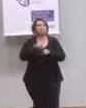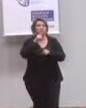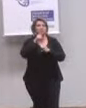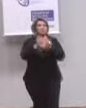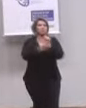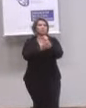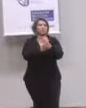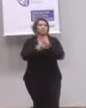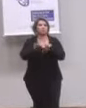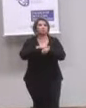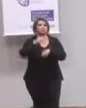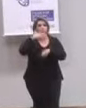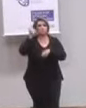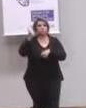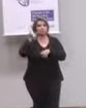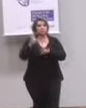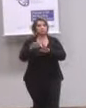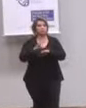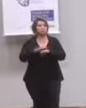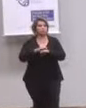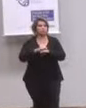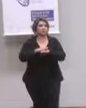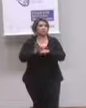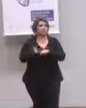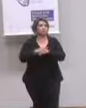uma estabilidade ou melhora da doença.